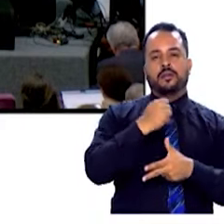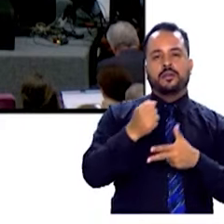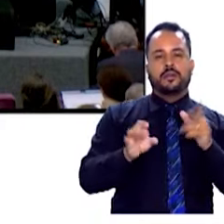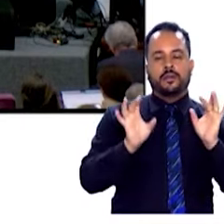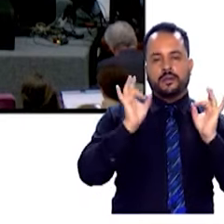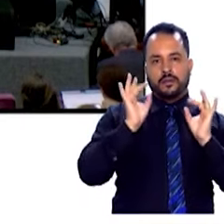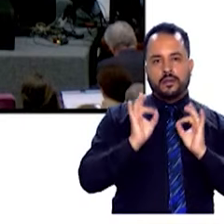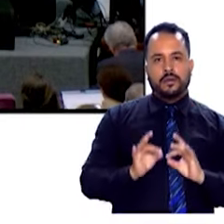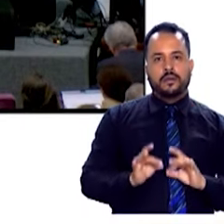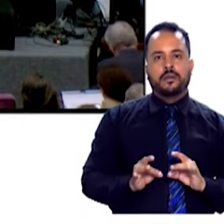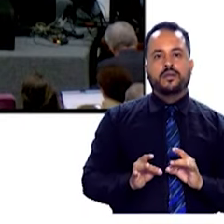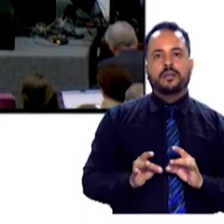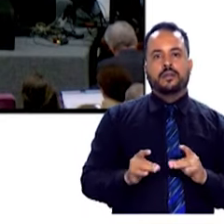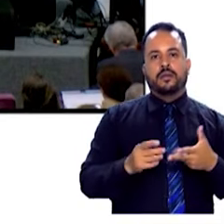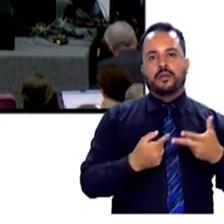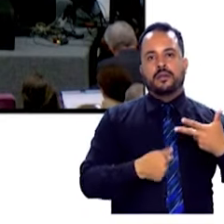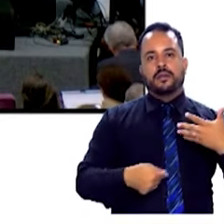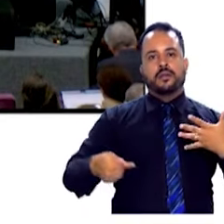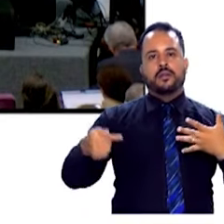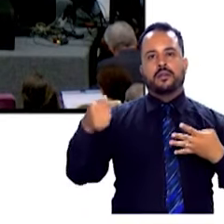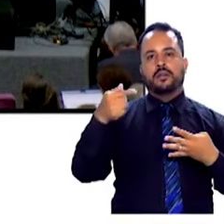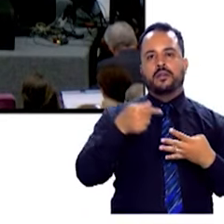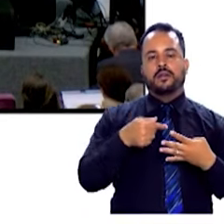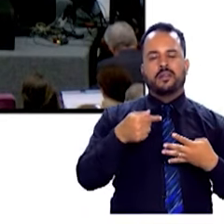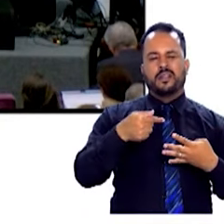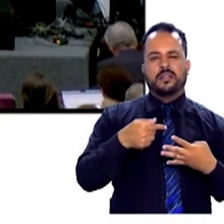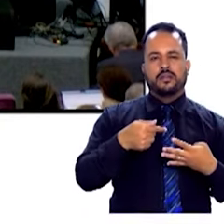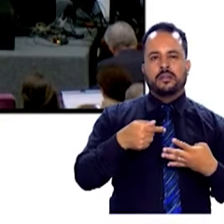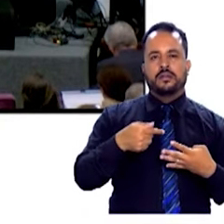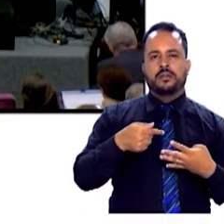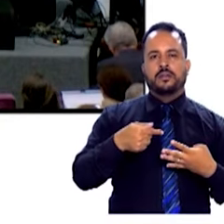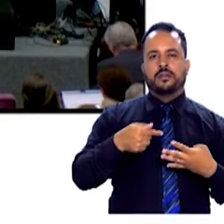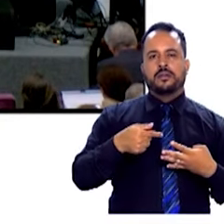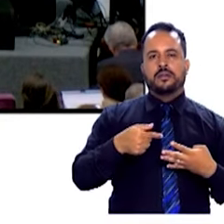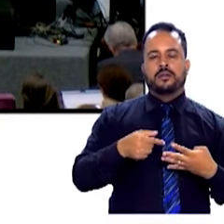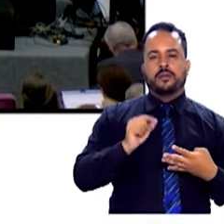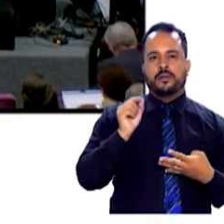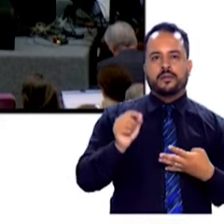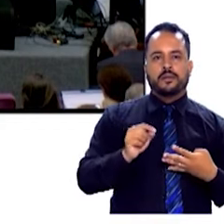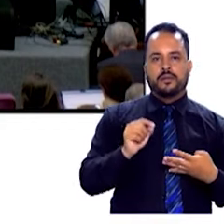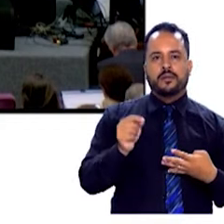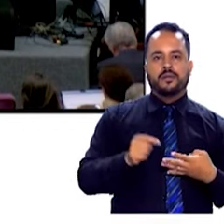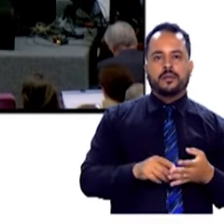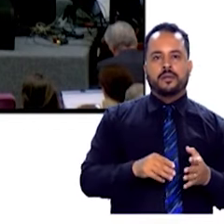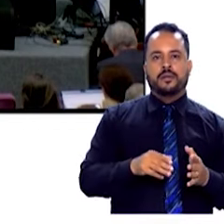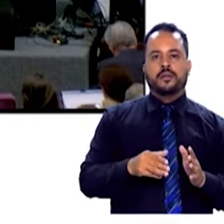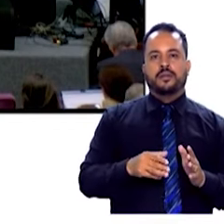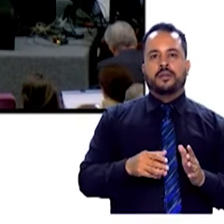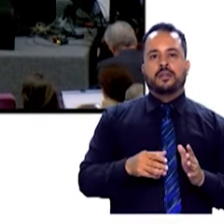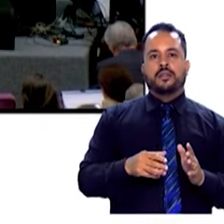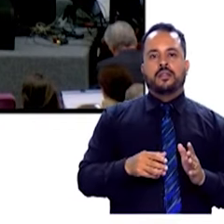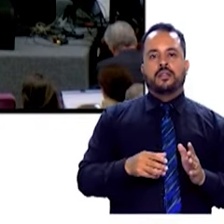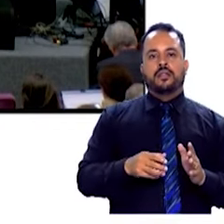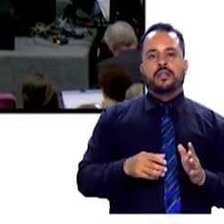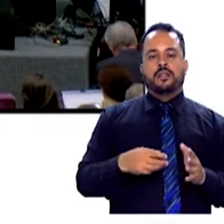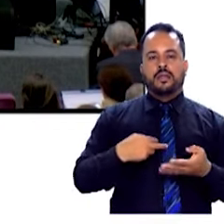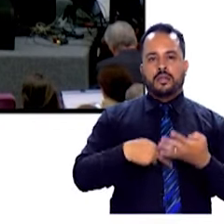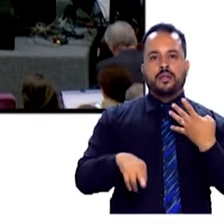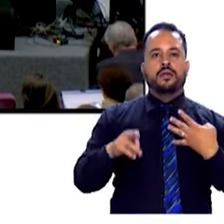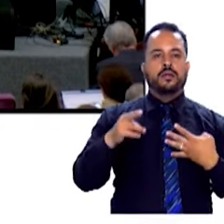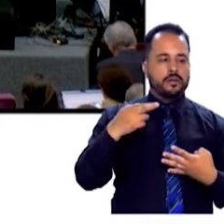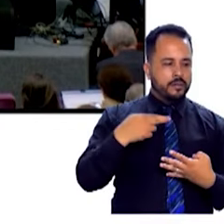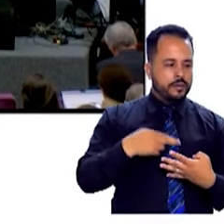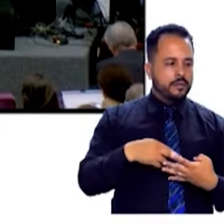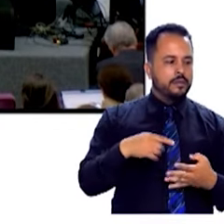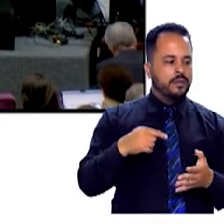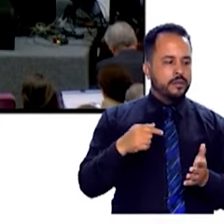a suprema corte é fundamentalmente uma corte que que se pode acessar por meio de um apelo de uma de um recurso eh e esse recurso